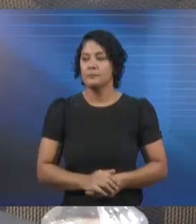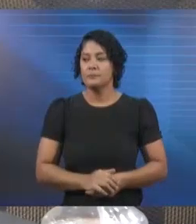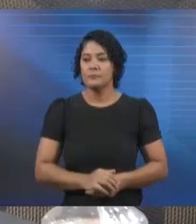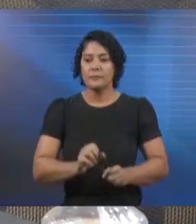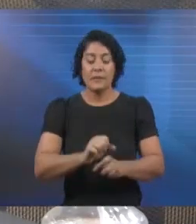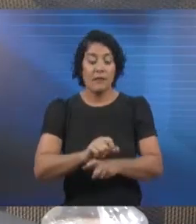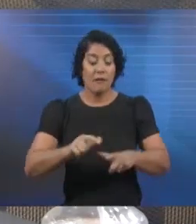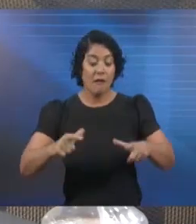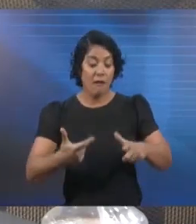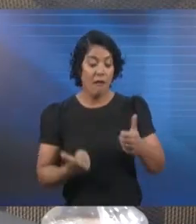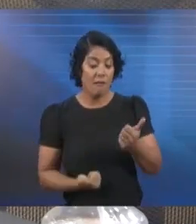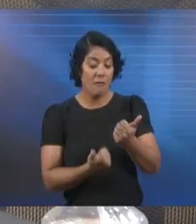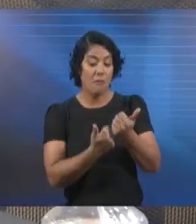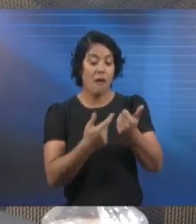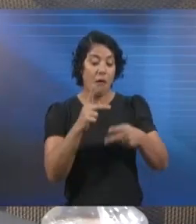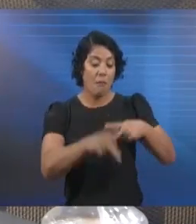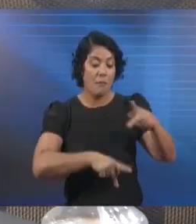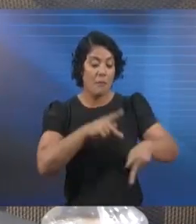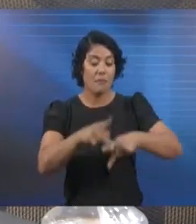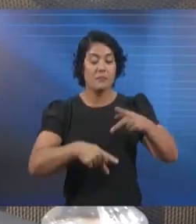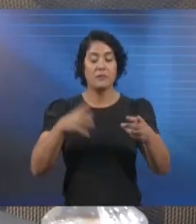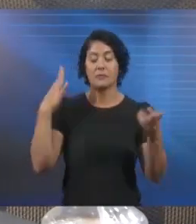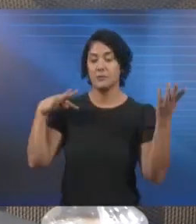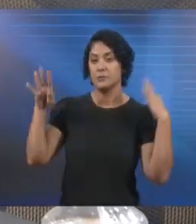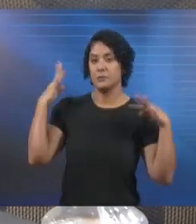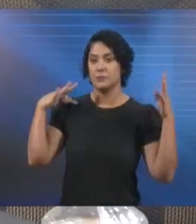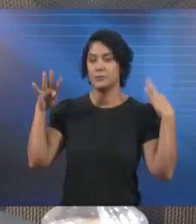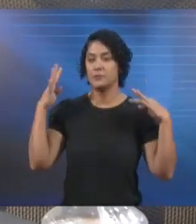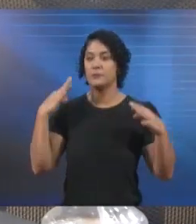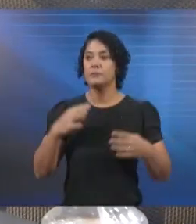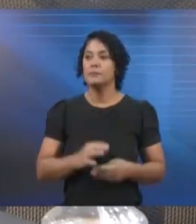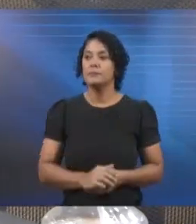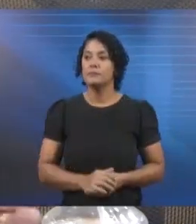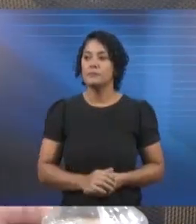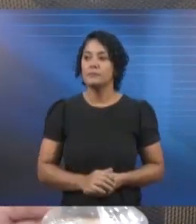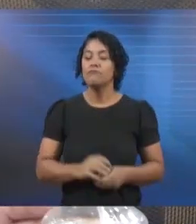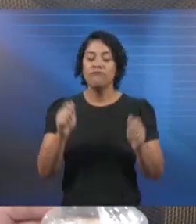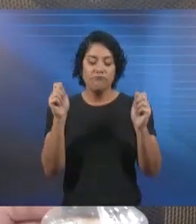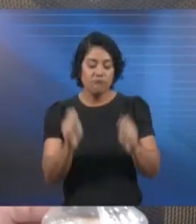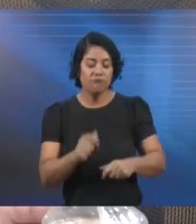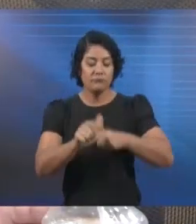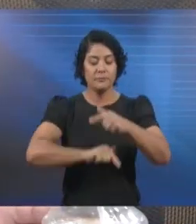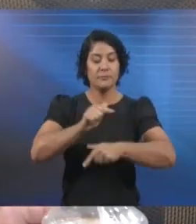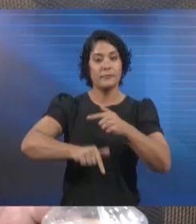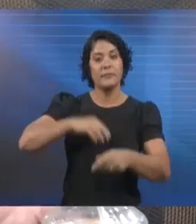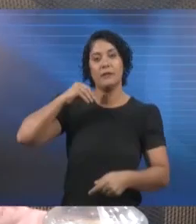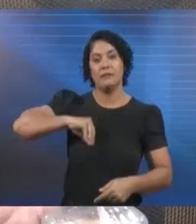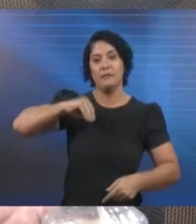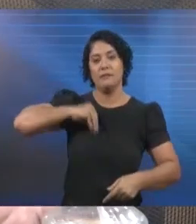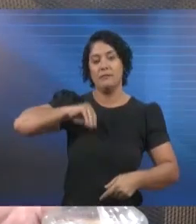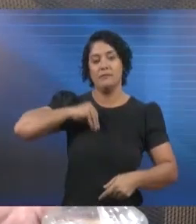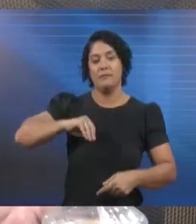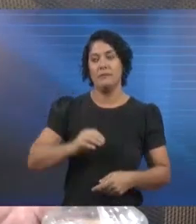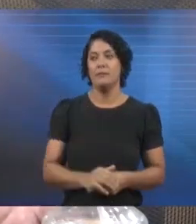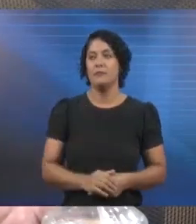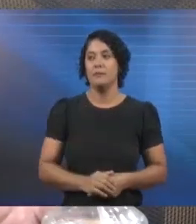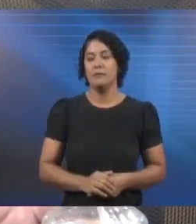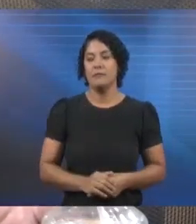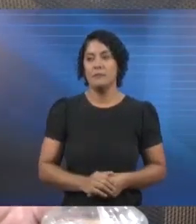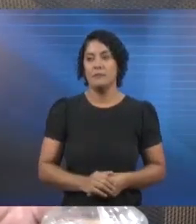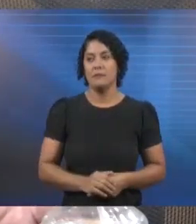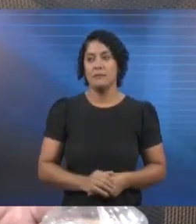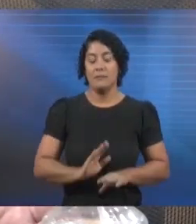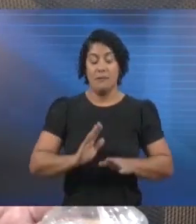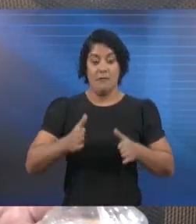grande benefício paraa população no tocante ao turismo no tocante à geração de emprego e renda e o que mais eh